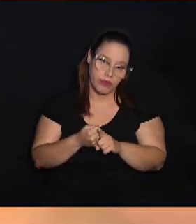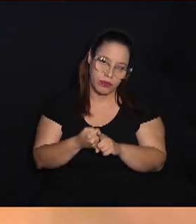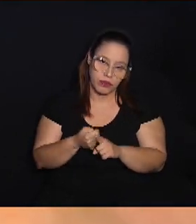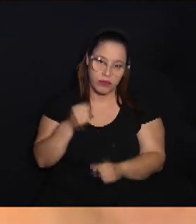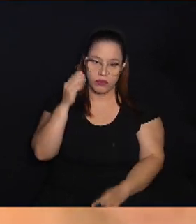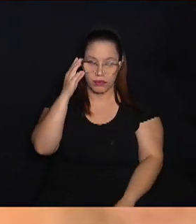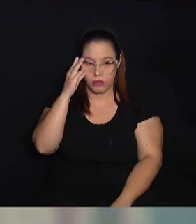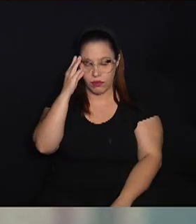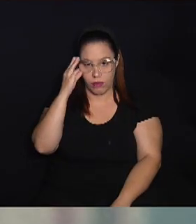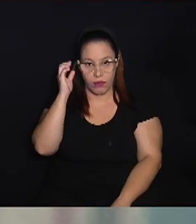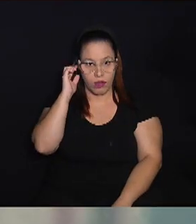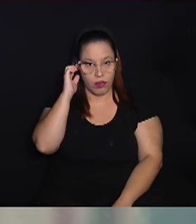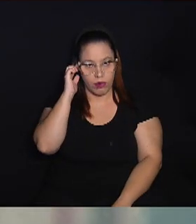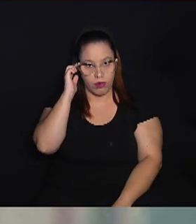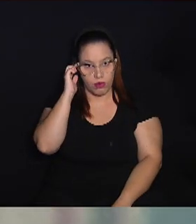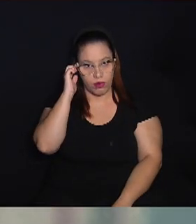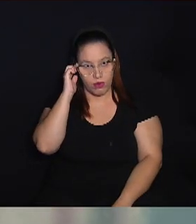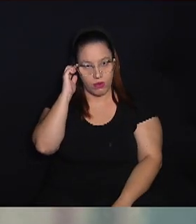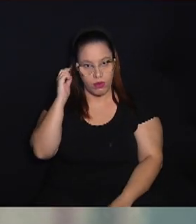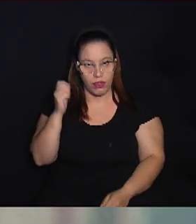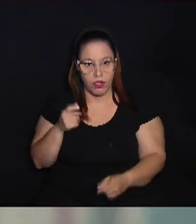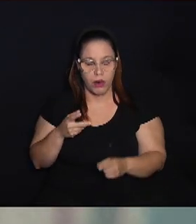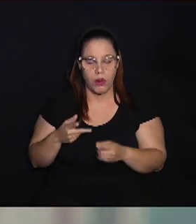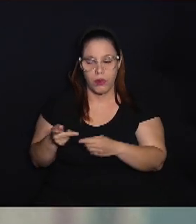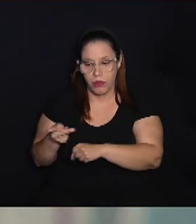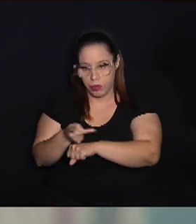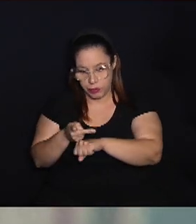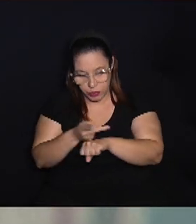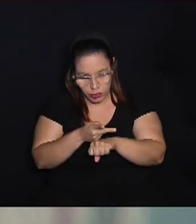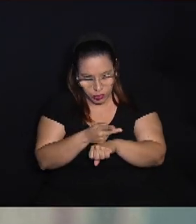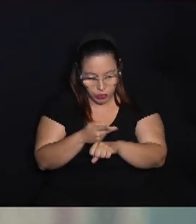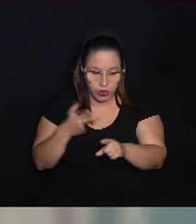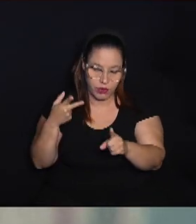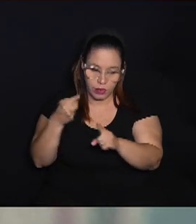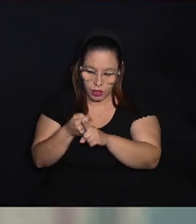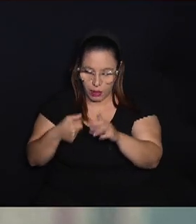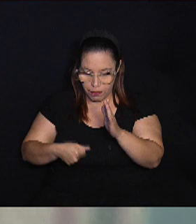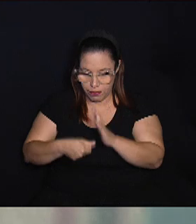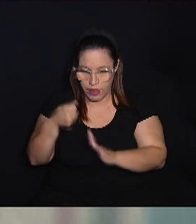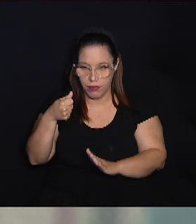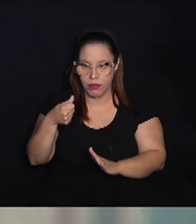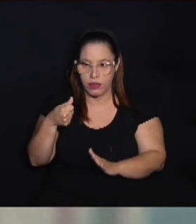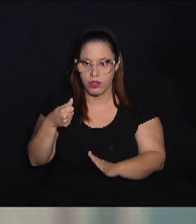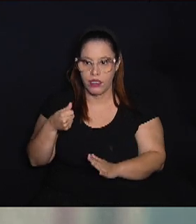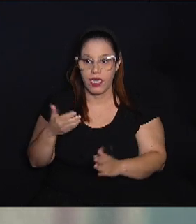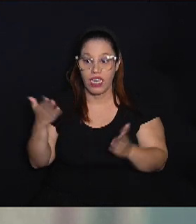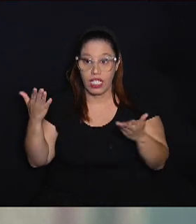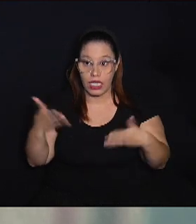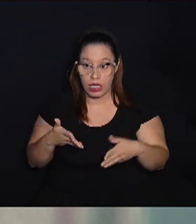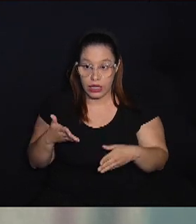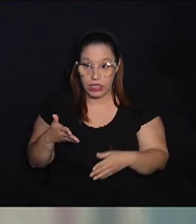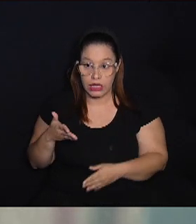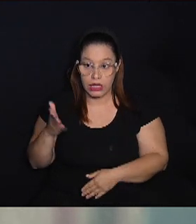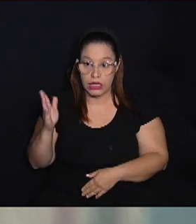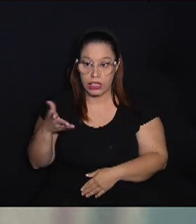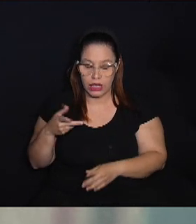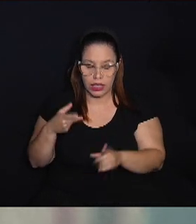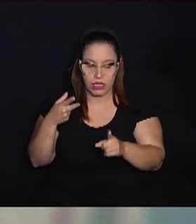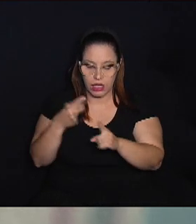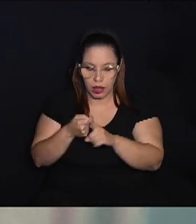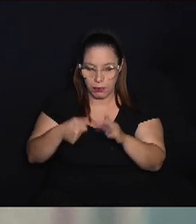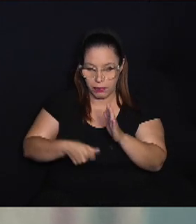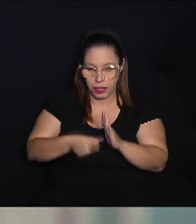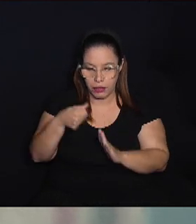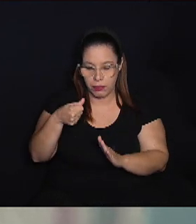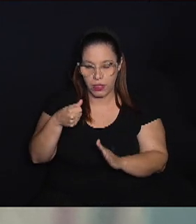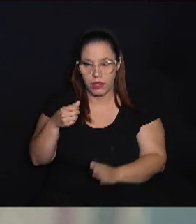nenhuma dose, neste momento podem procurar o centro de saúde que vão receber a primeira. E quem já recebeu a primeira dose no município de